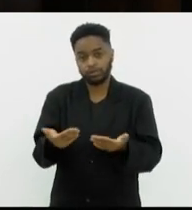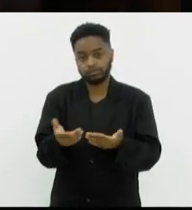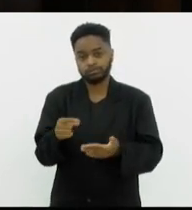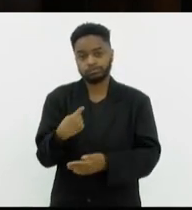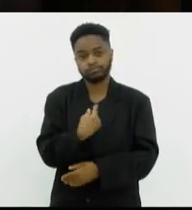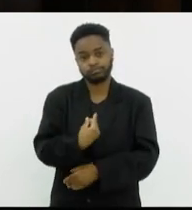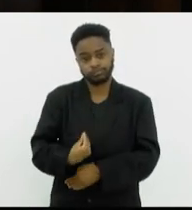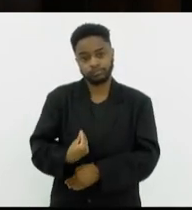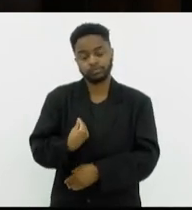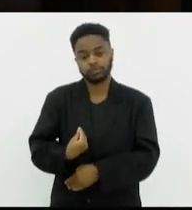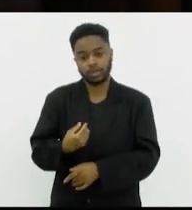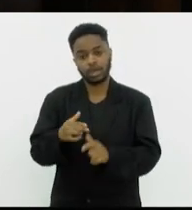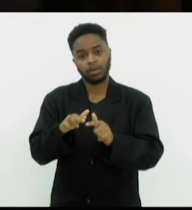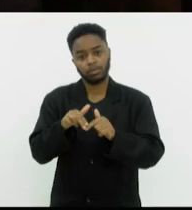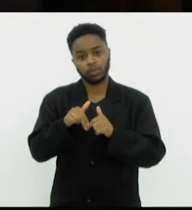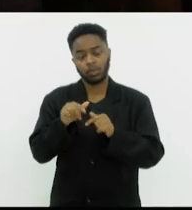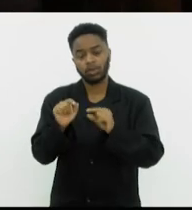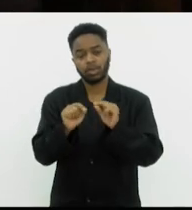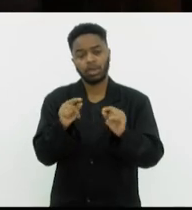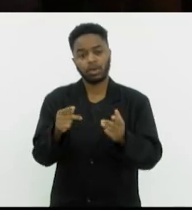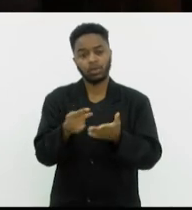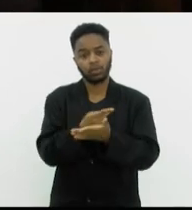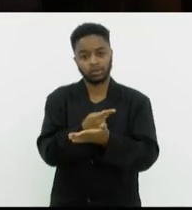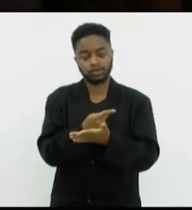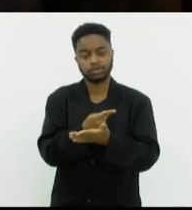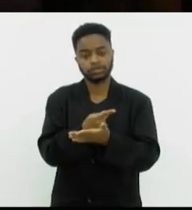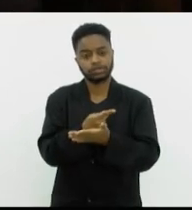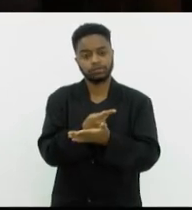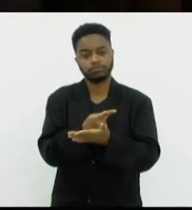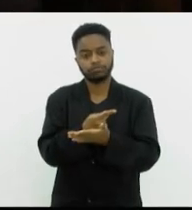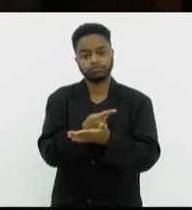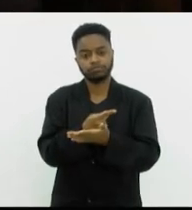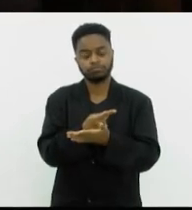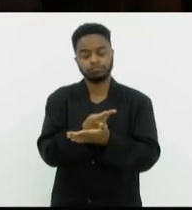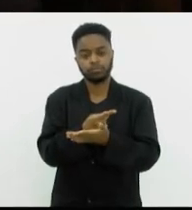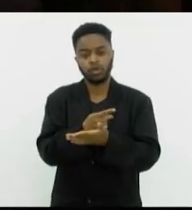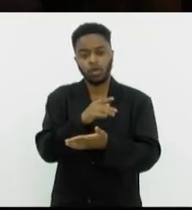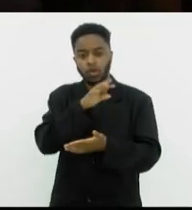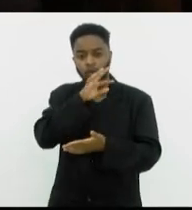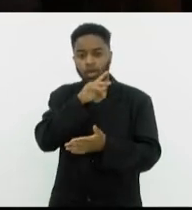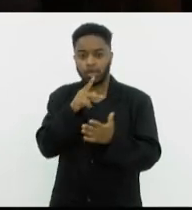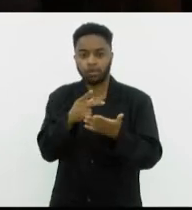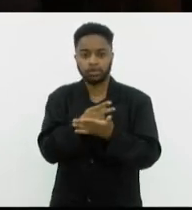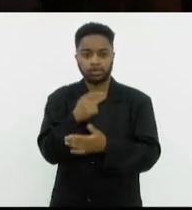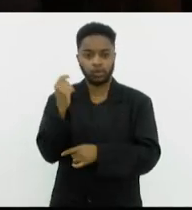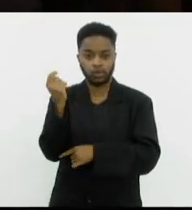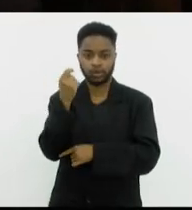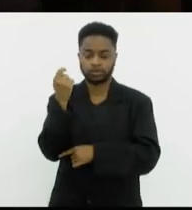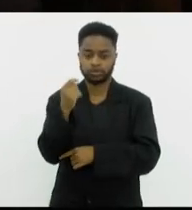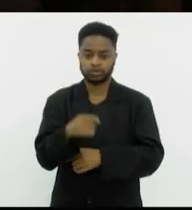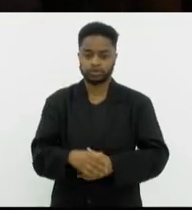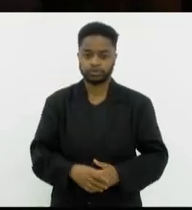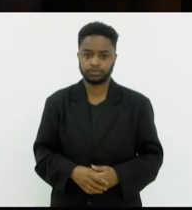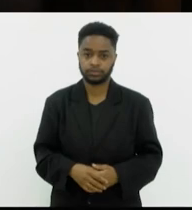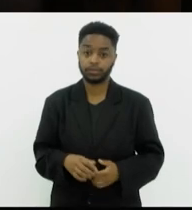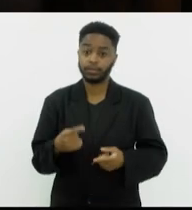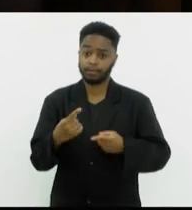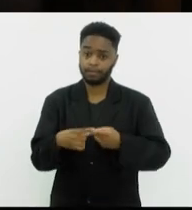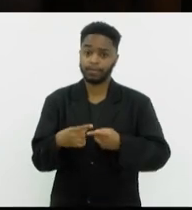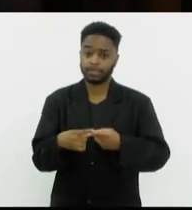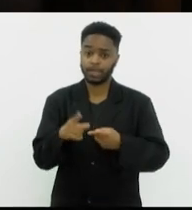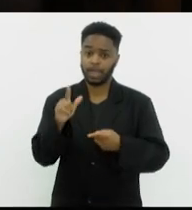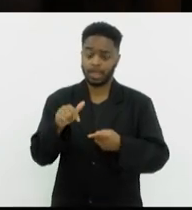estamos vivendo com essa situação trágica, né, no Rio Grande do Sul. Que é uma